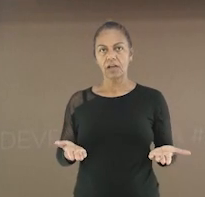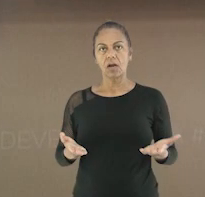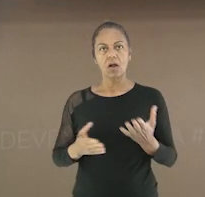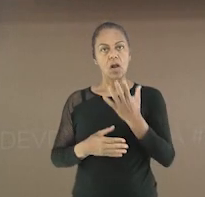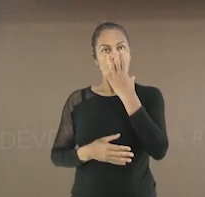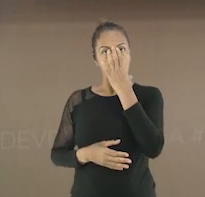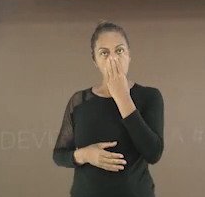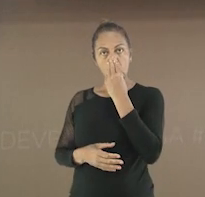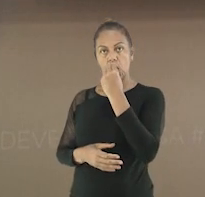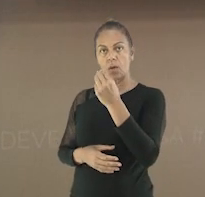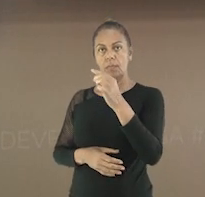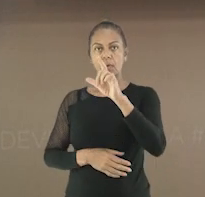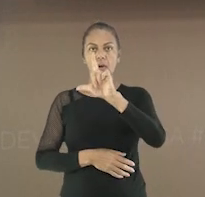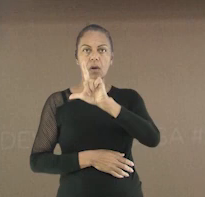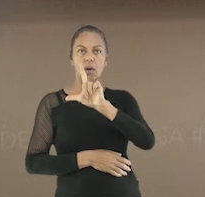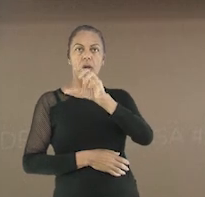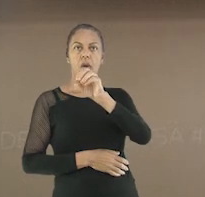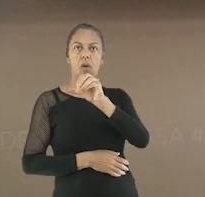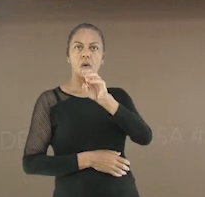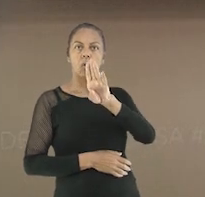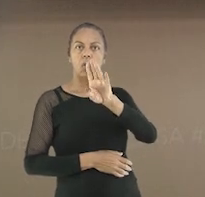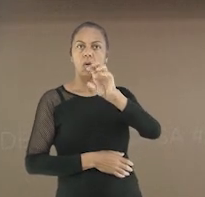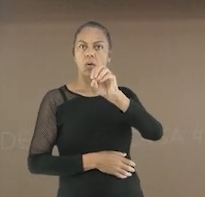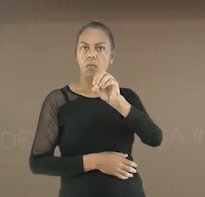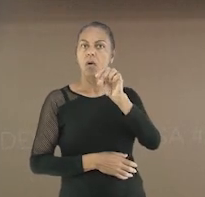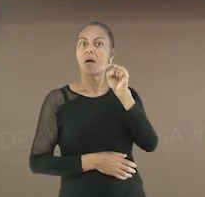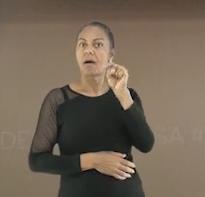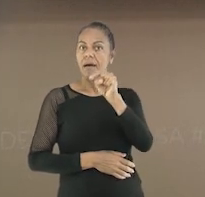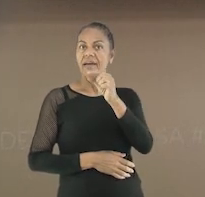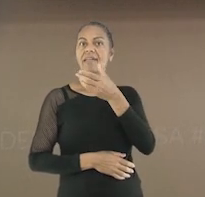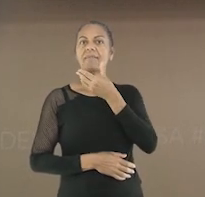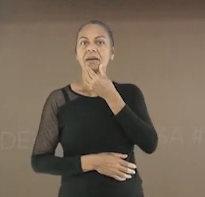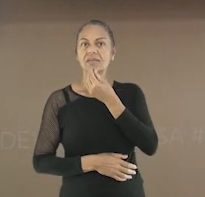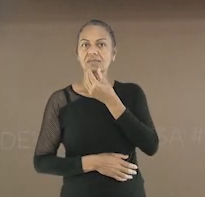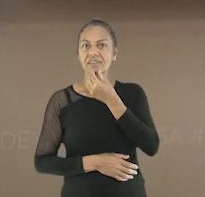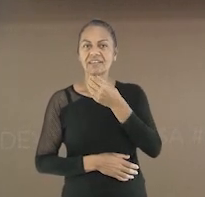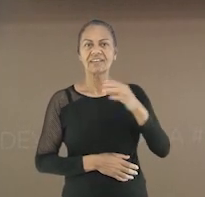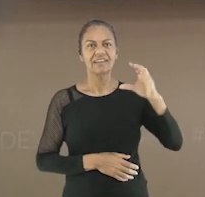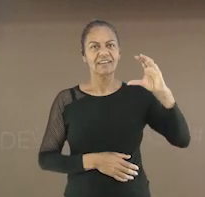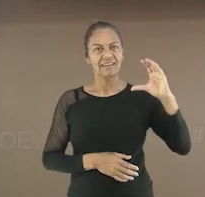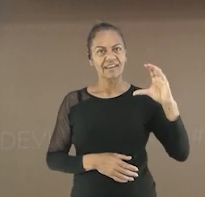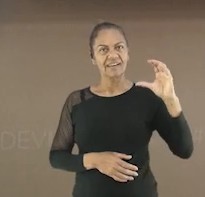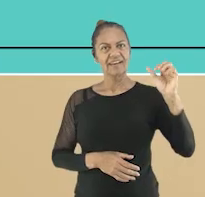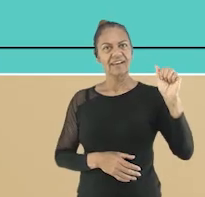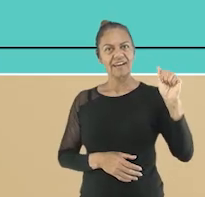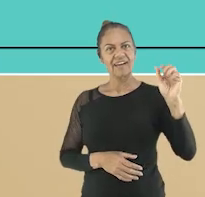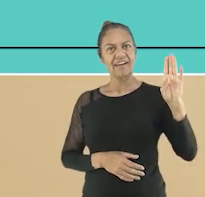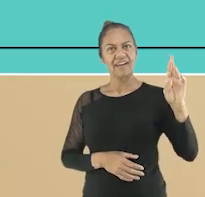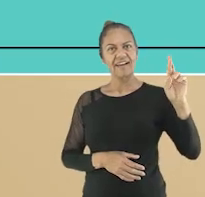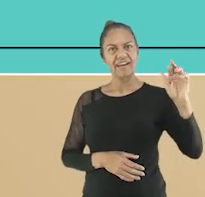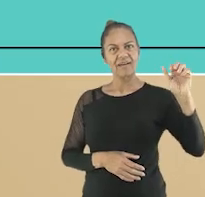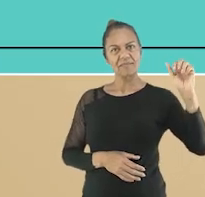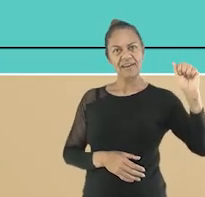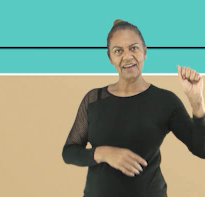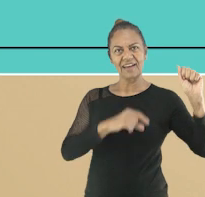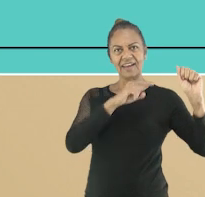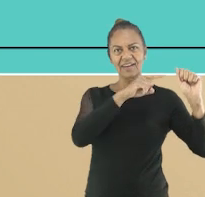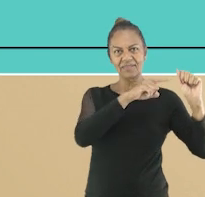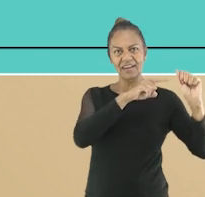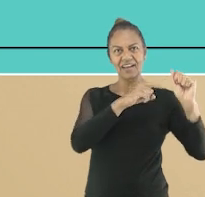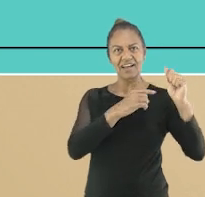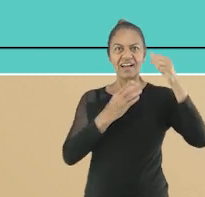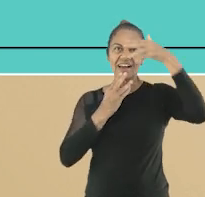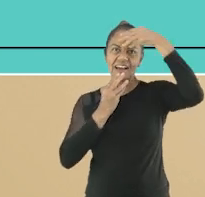Nesse caso, lobo é um substantivo masculino e cabra é um substantivo feminino. É só você pensar que